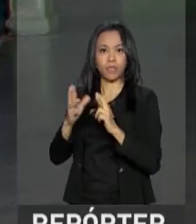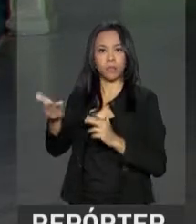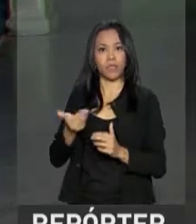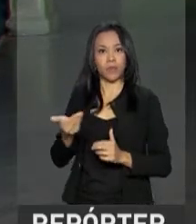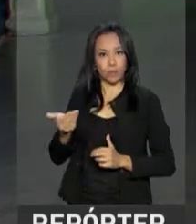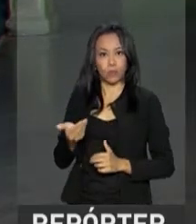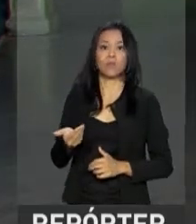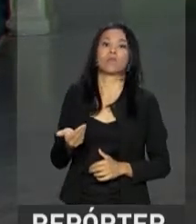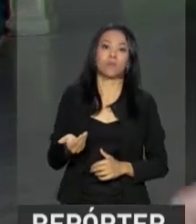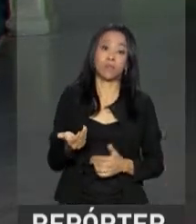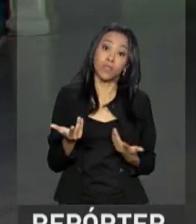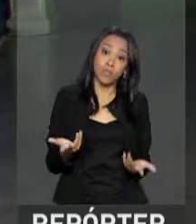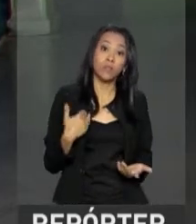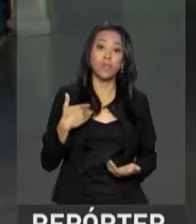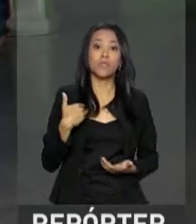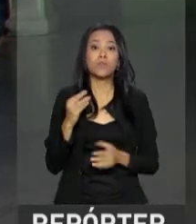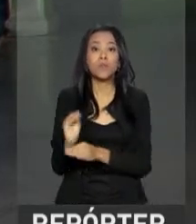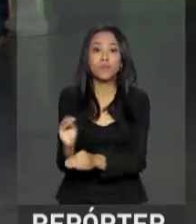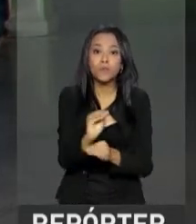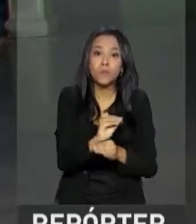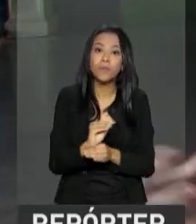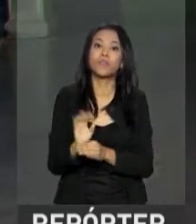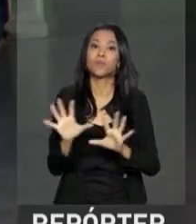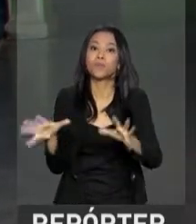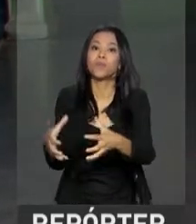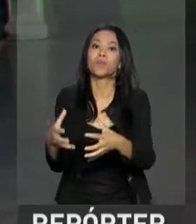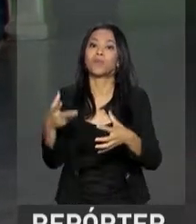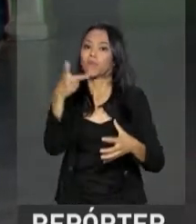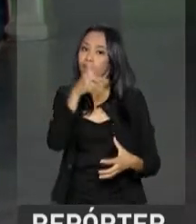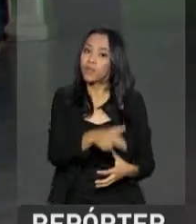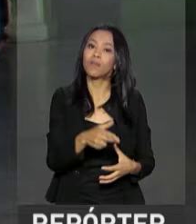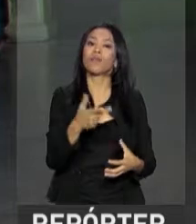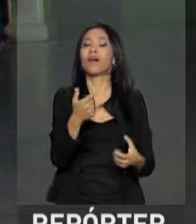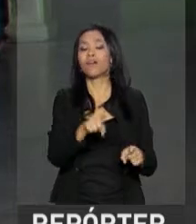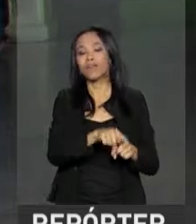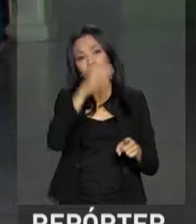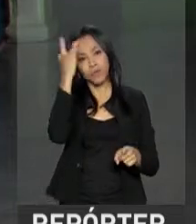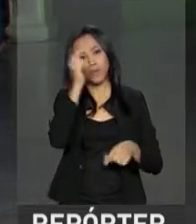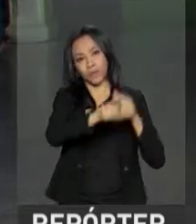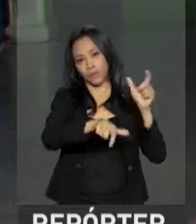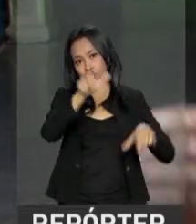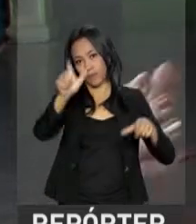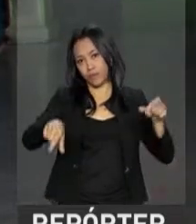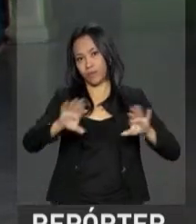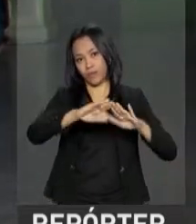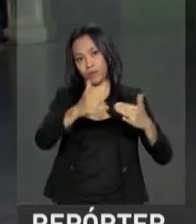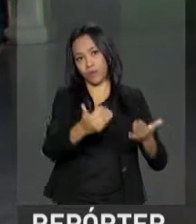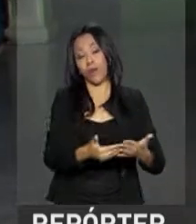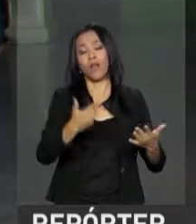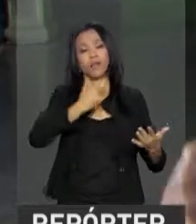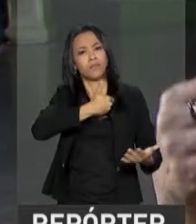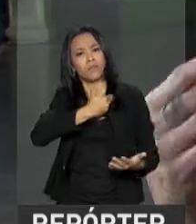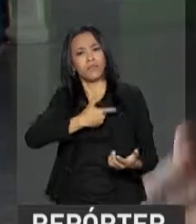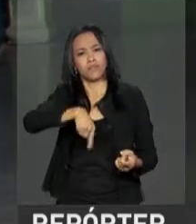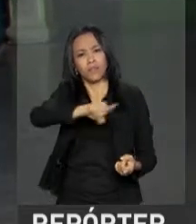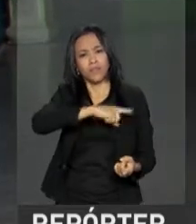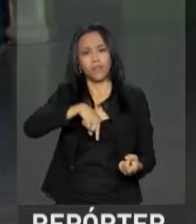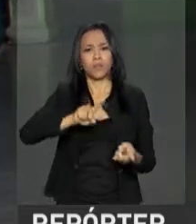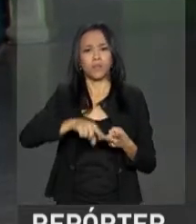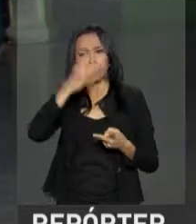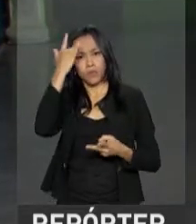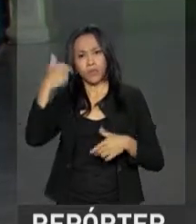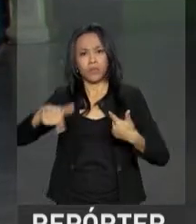tem que partir deles então eles cuidam da turminha como cuida também das outras pessoas da escola partido também dos amigos dos